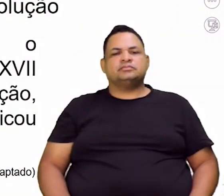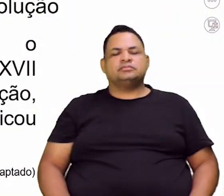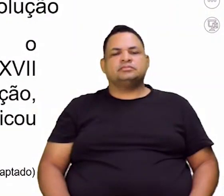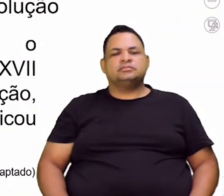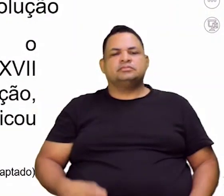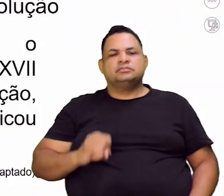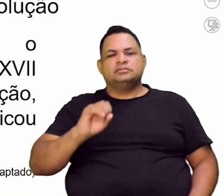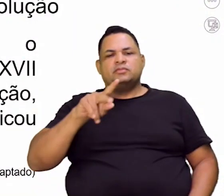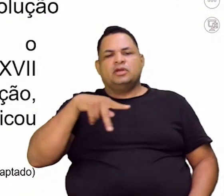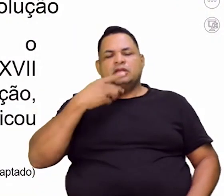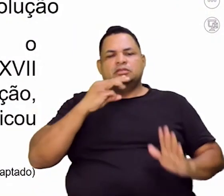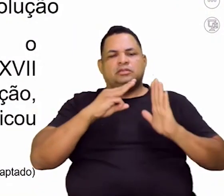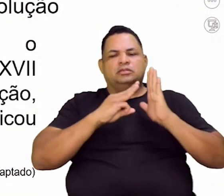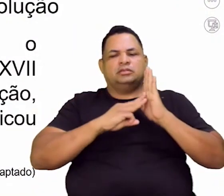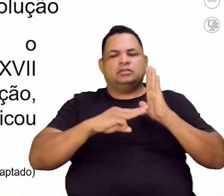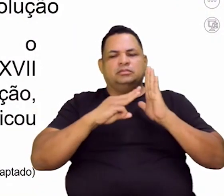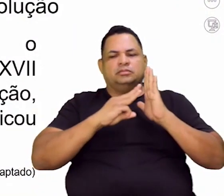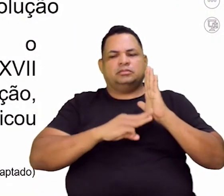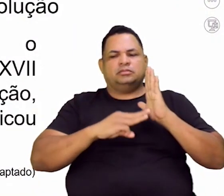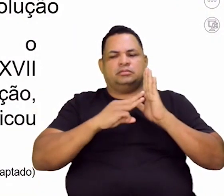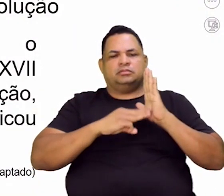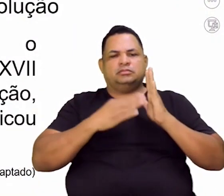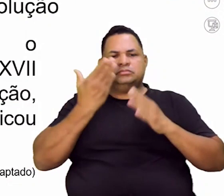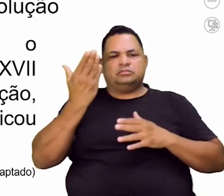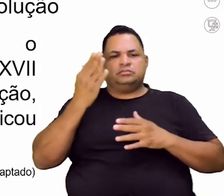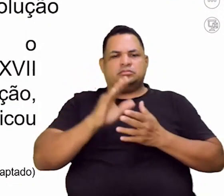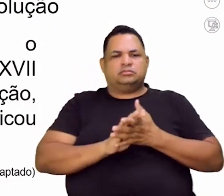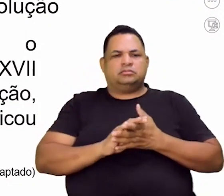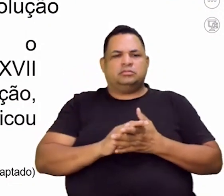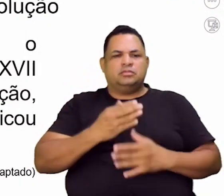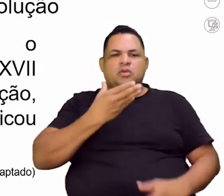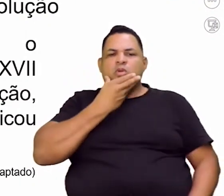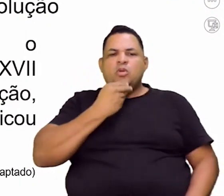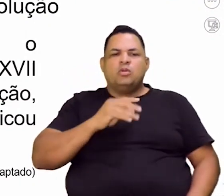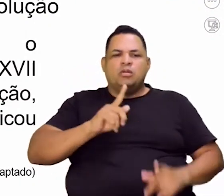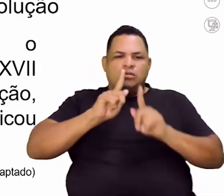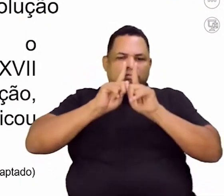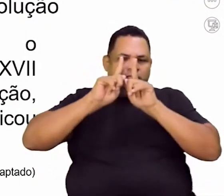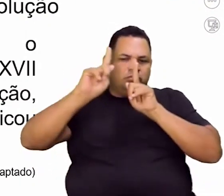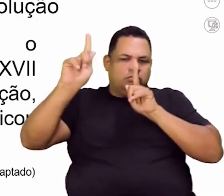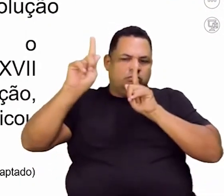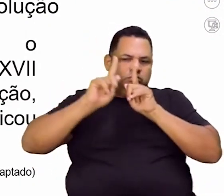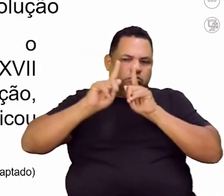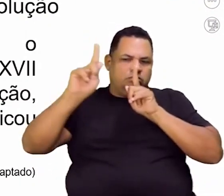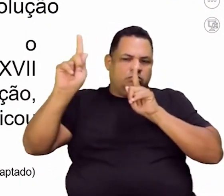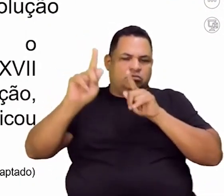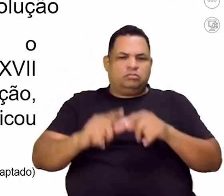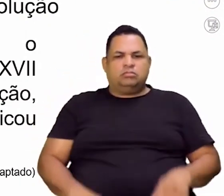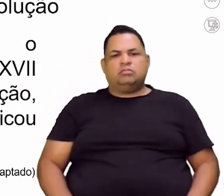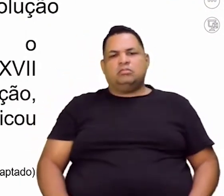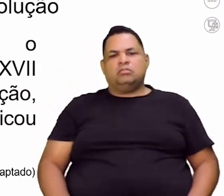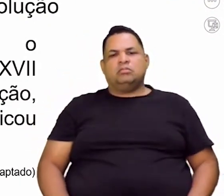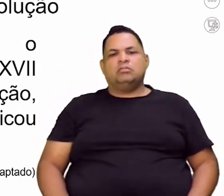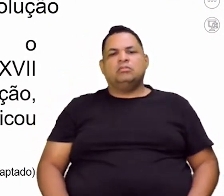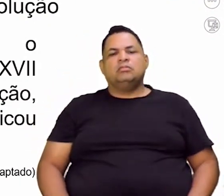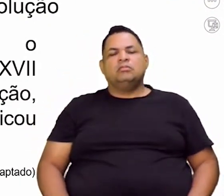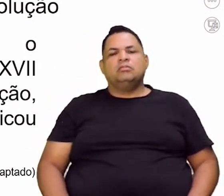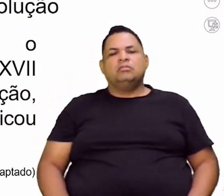de método, vamos jogar esse carinha aqui, ó, Galileu. Pode-se dizer o outro nome dele, Galilei,